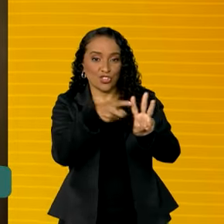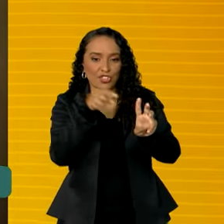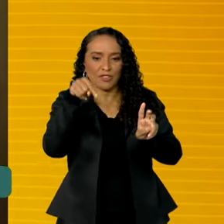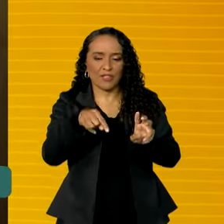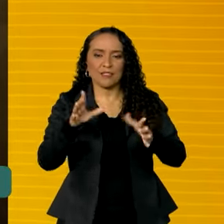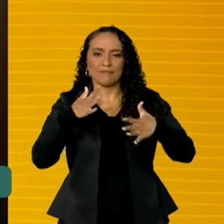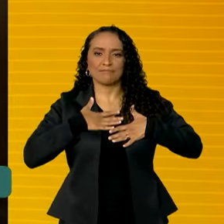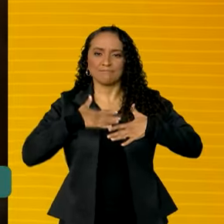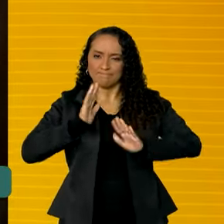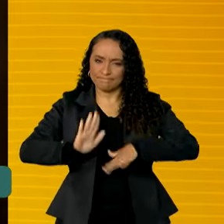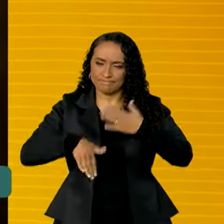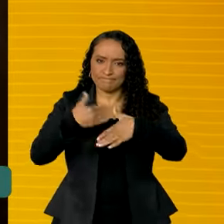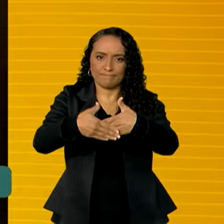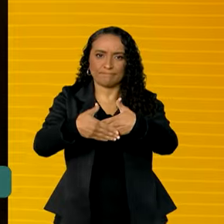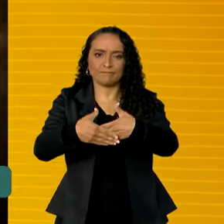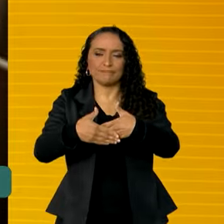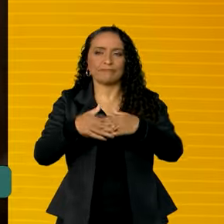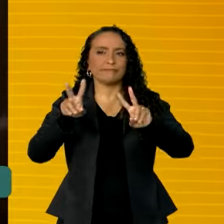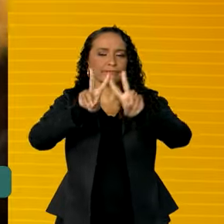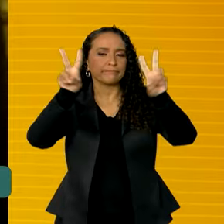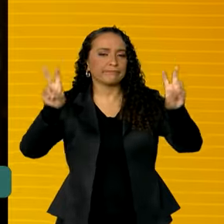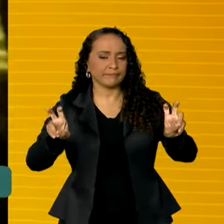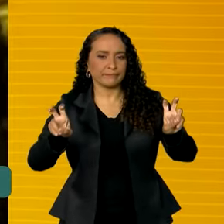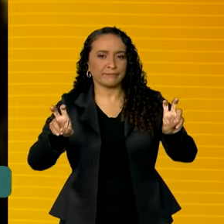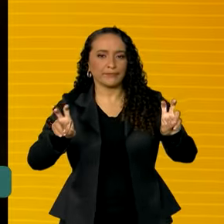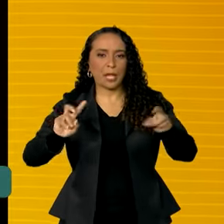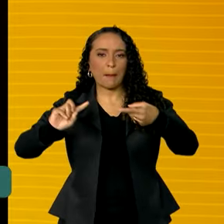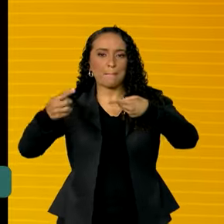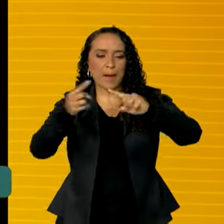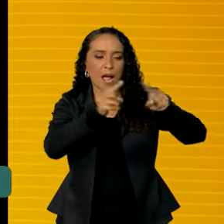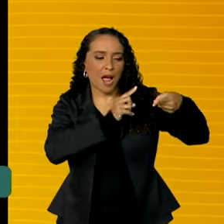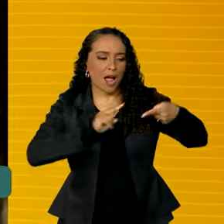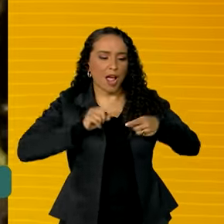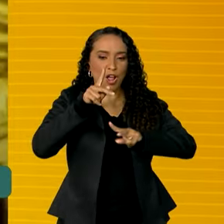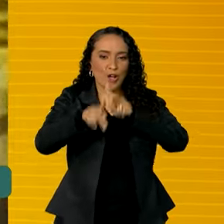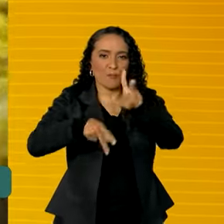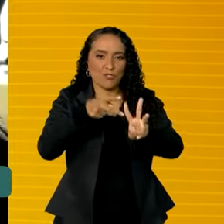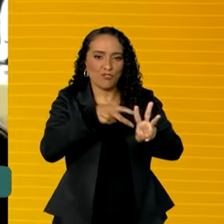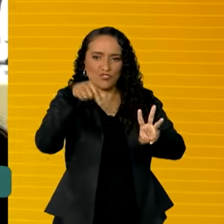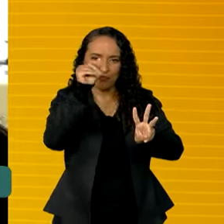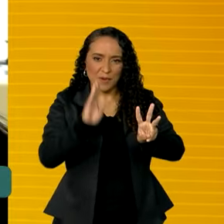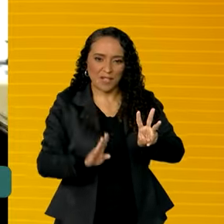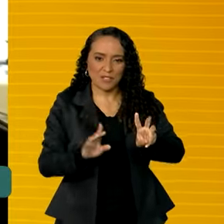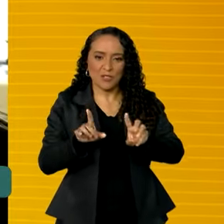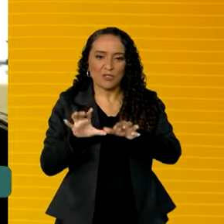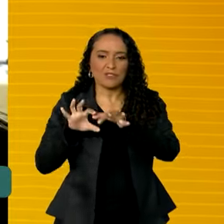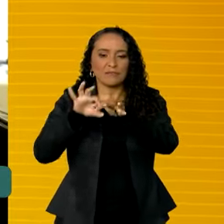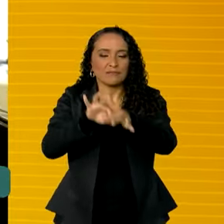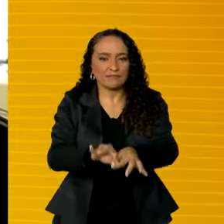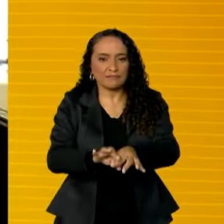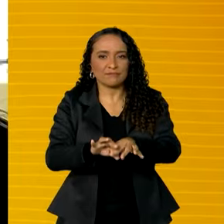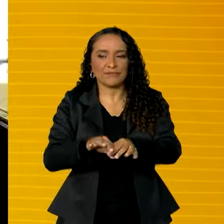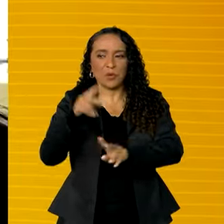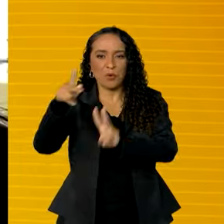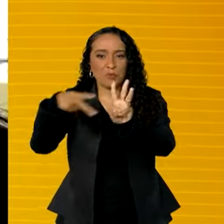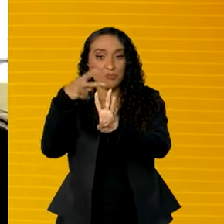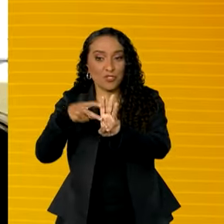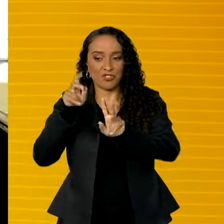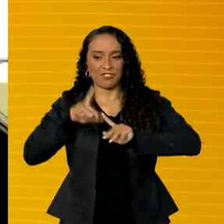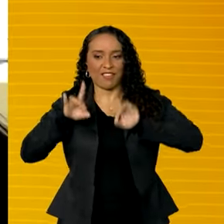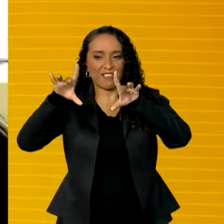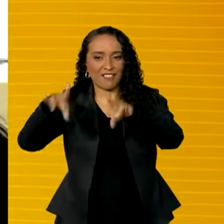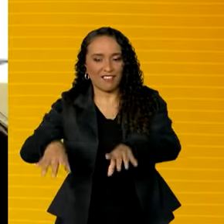mim foi um avanço em termos de diálogo dos povos indígenas do Brasil com os povos indígenas da Austrália,